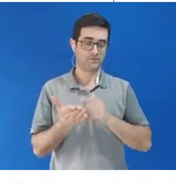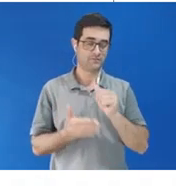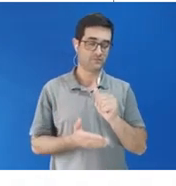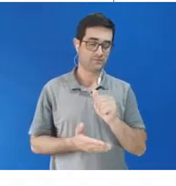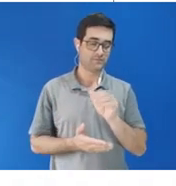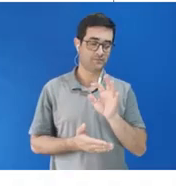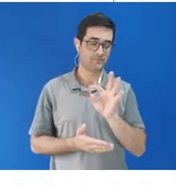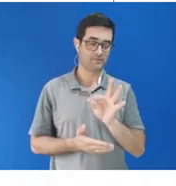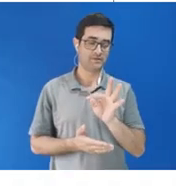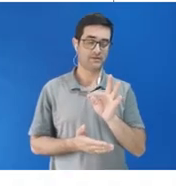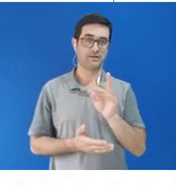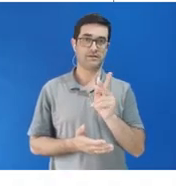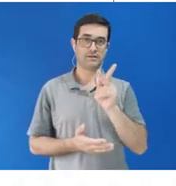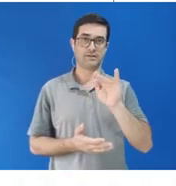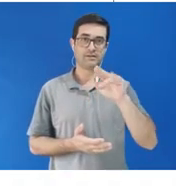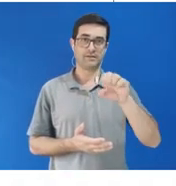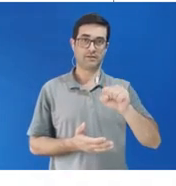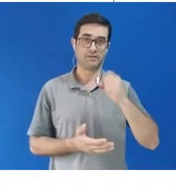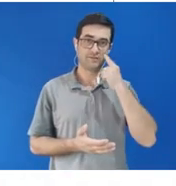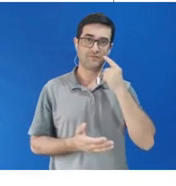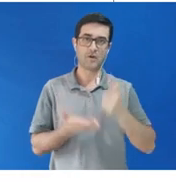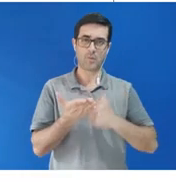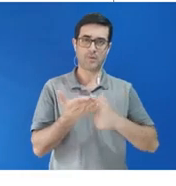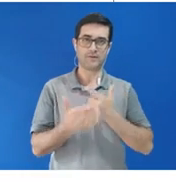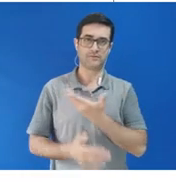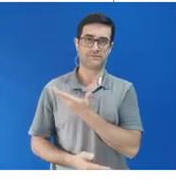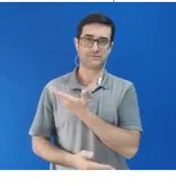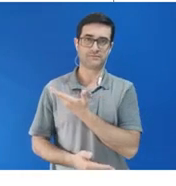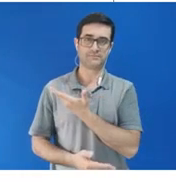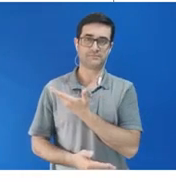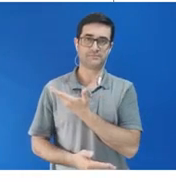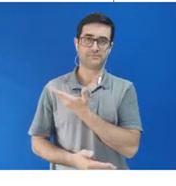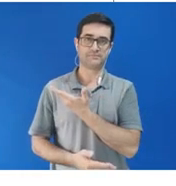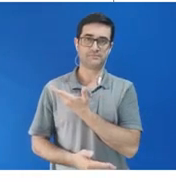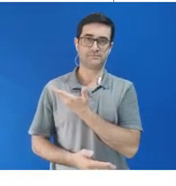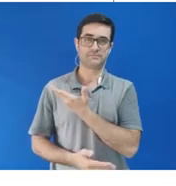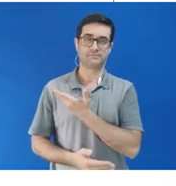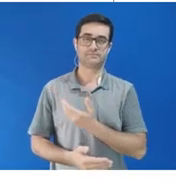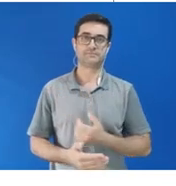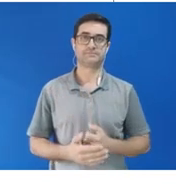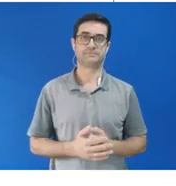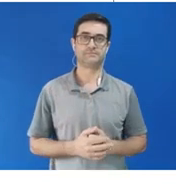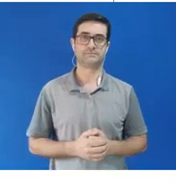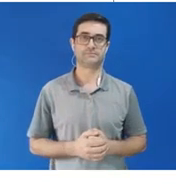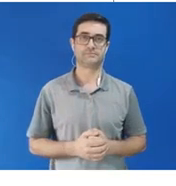né, que é essa expressão aqui. Vou mostrar para vocês o meu Atkins, né,